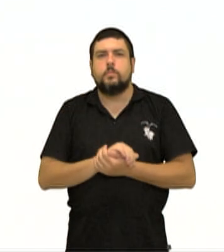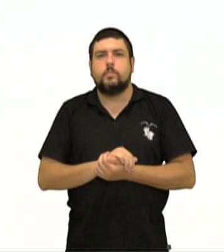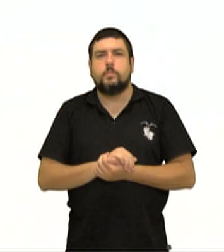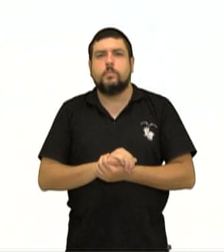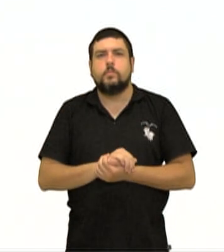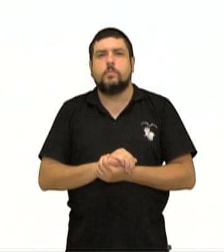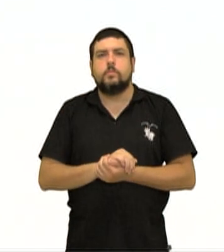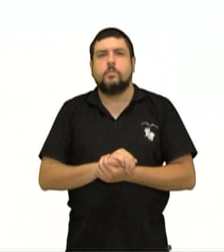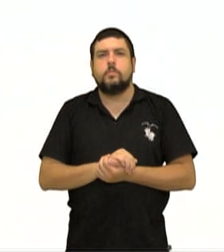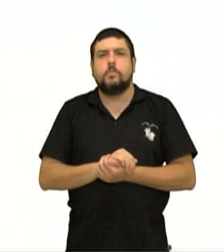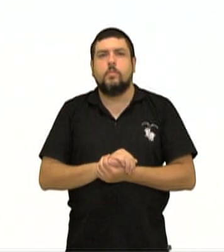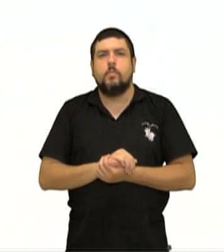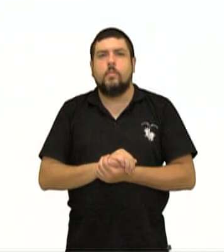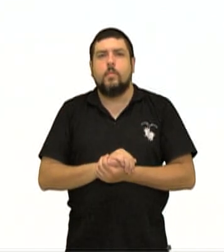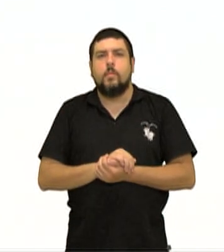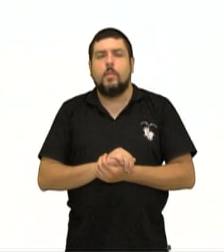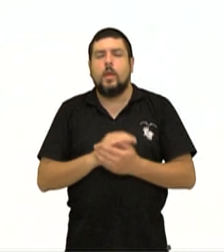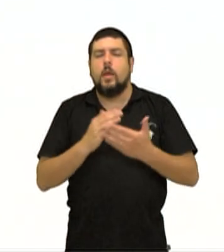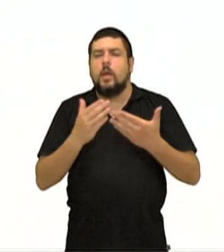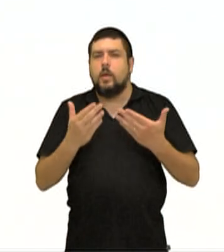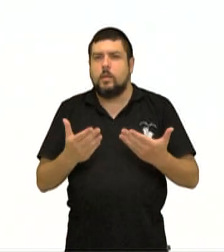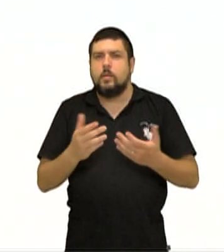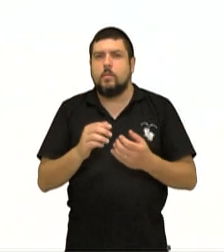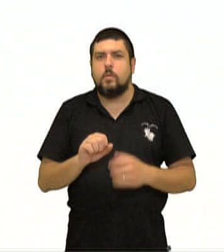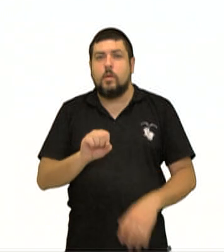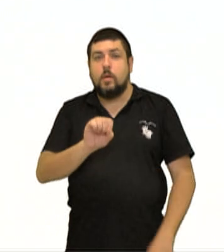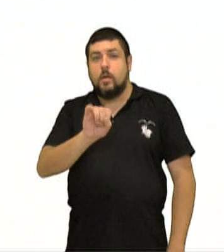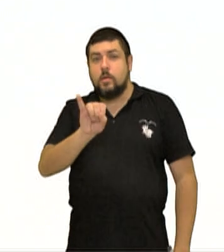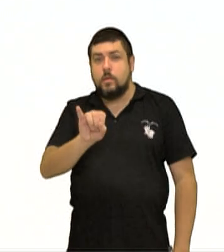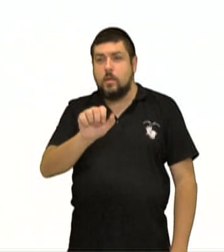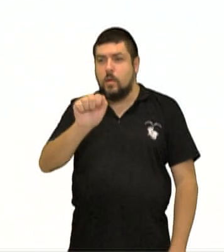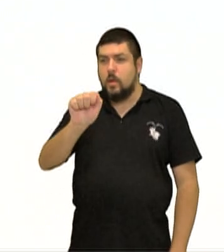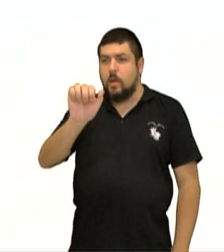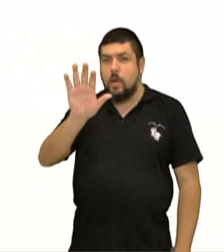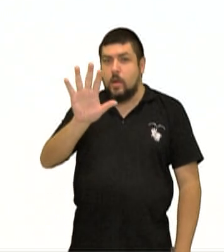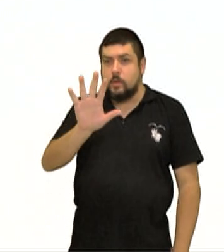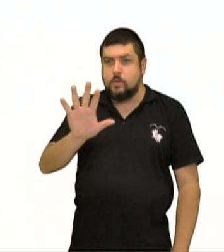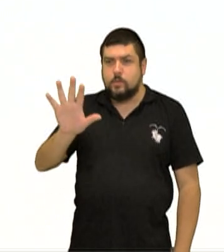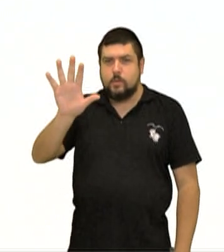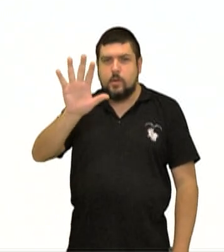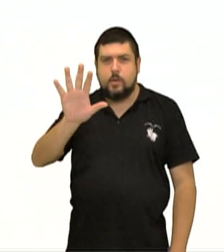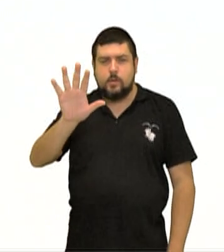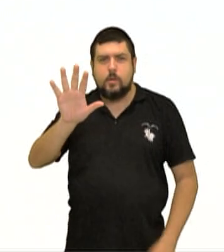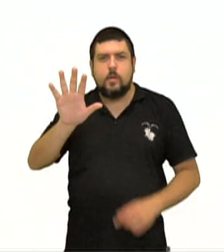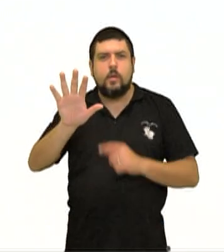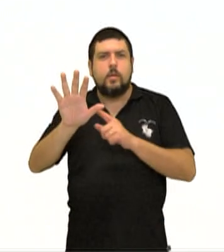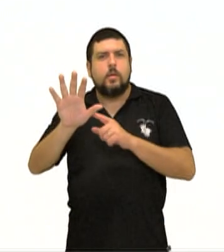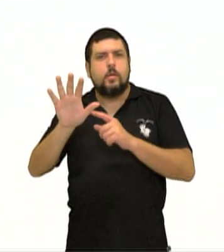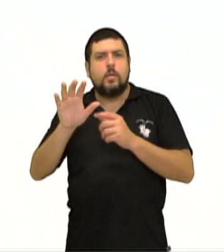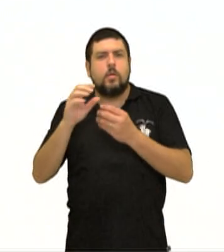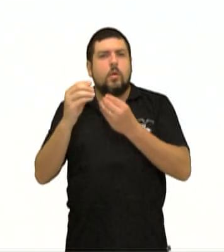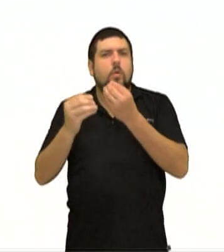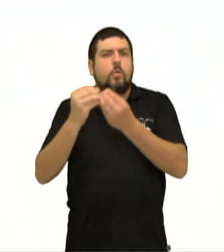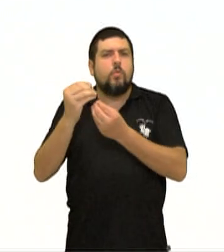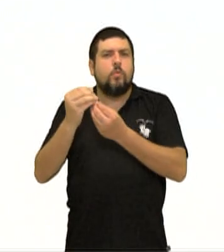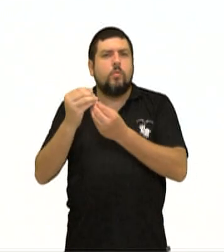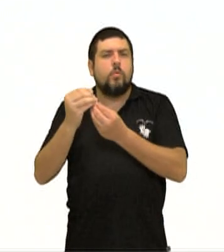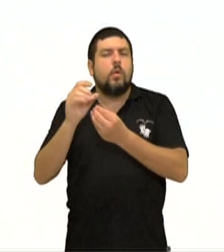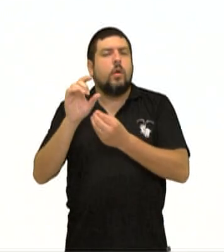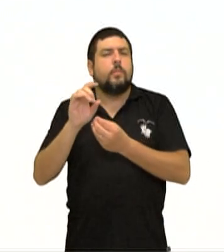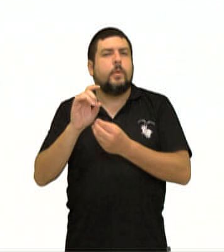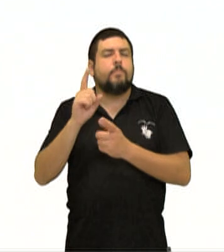dá a informação inversa, quando ele só dá o valor da área, para eu encontrar o lado, basta eu encontrar a raiz